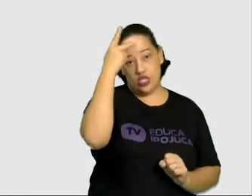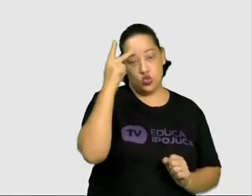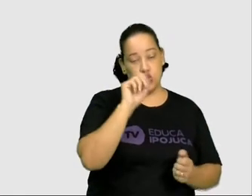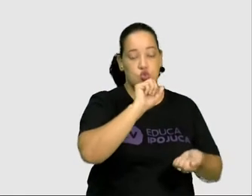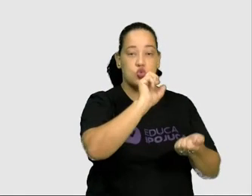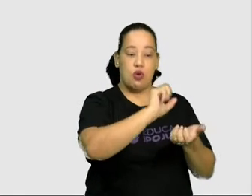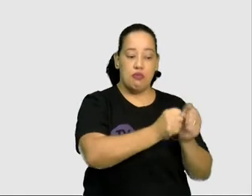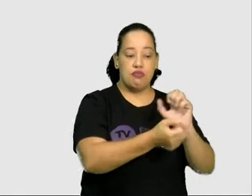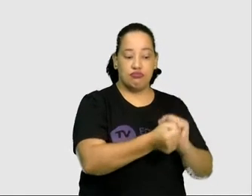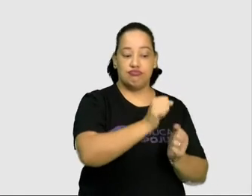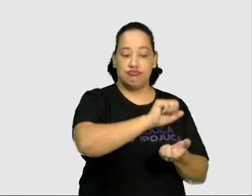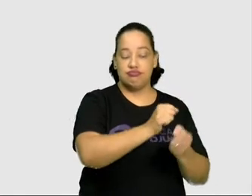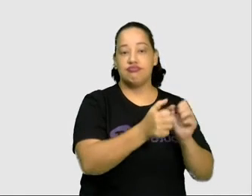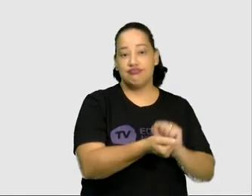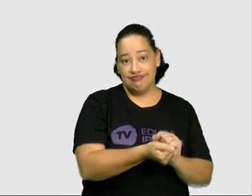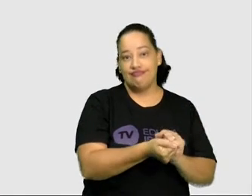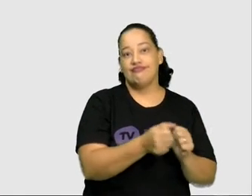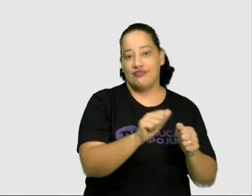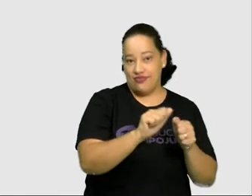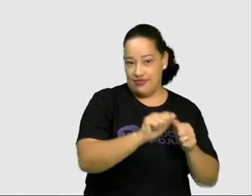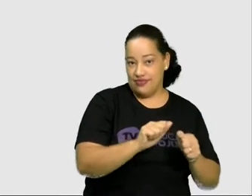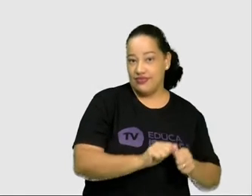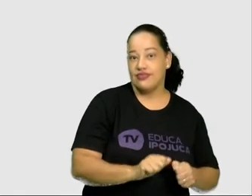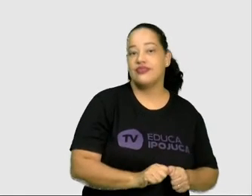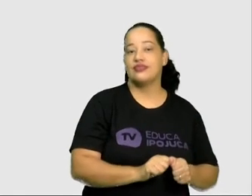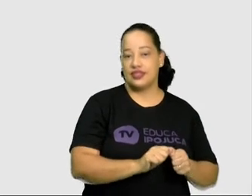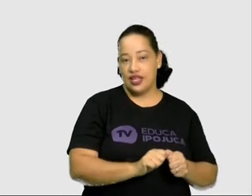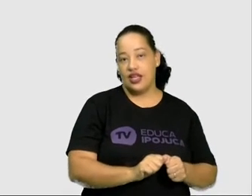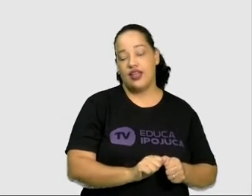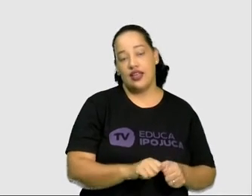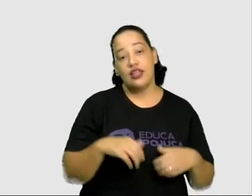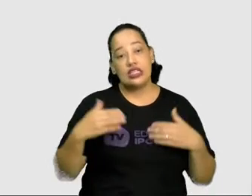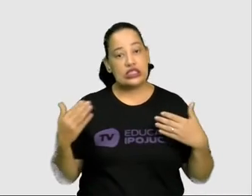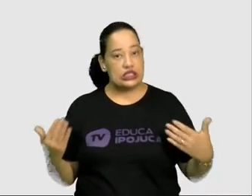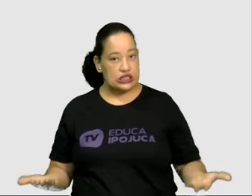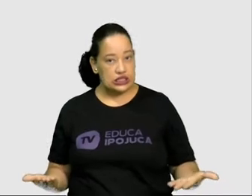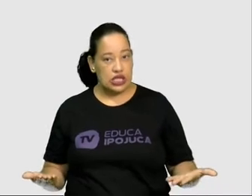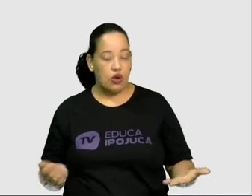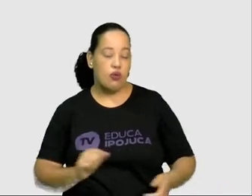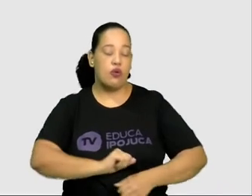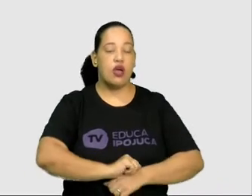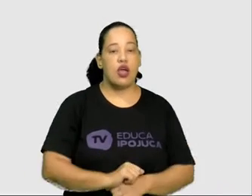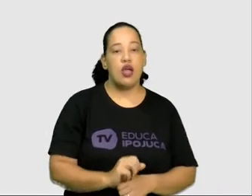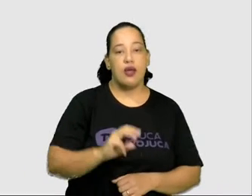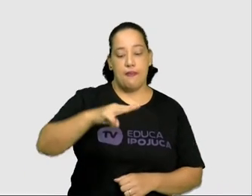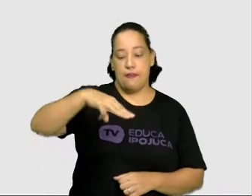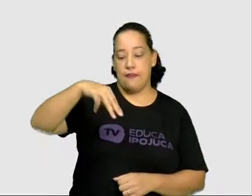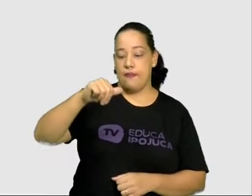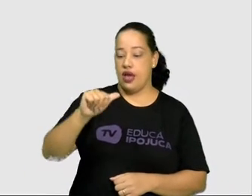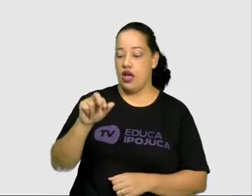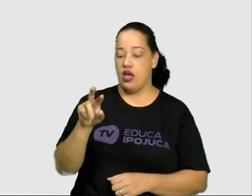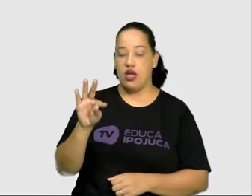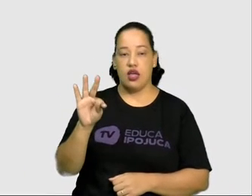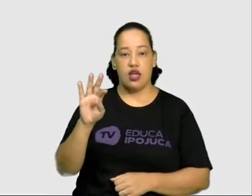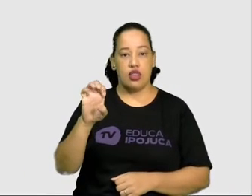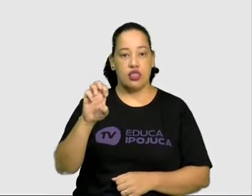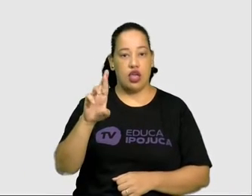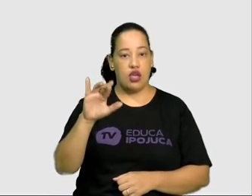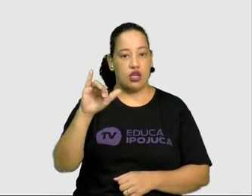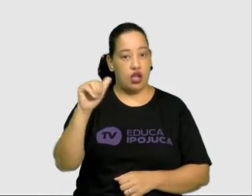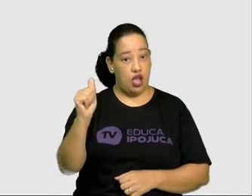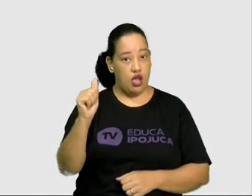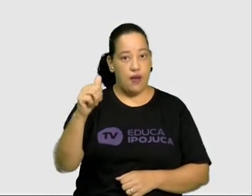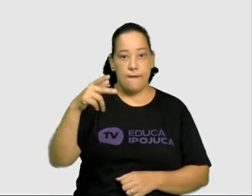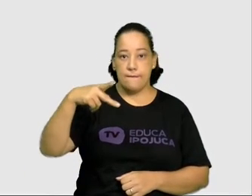finalidade. Portanto, matérias-primas são os materiais retirados da